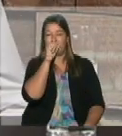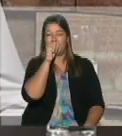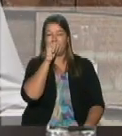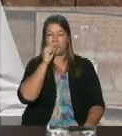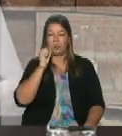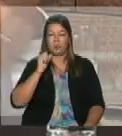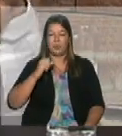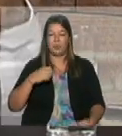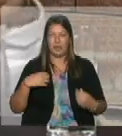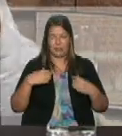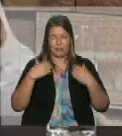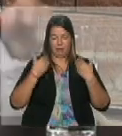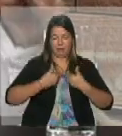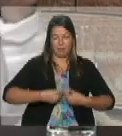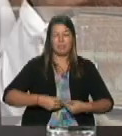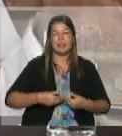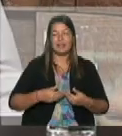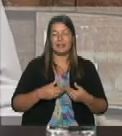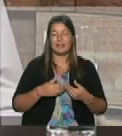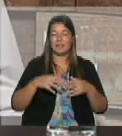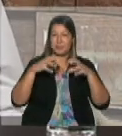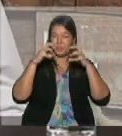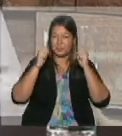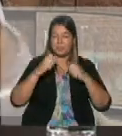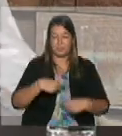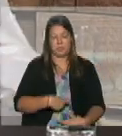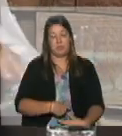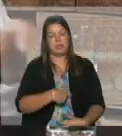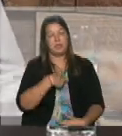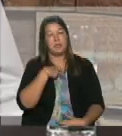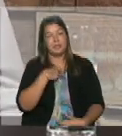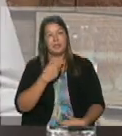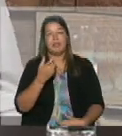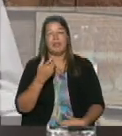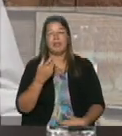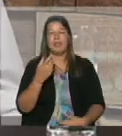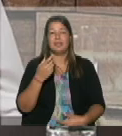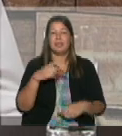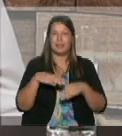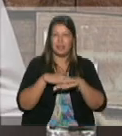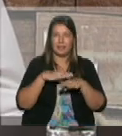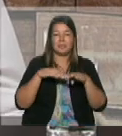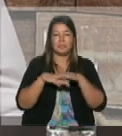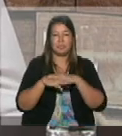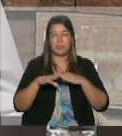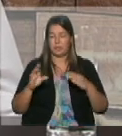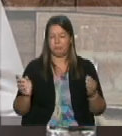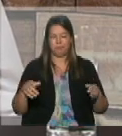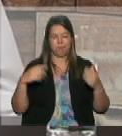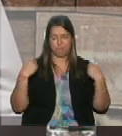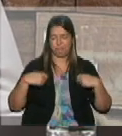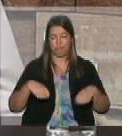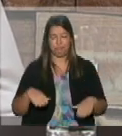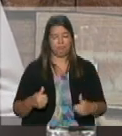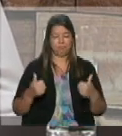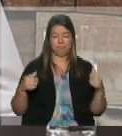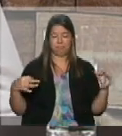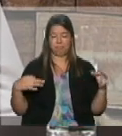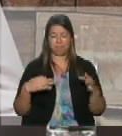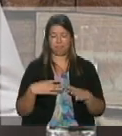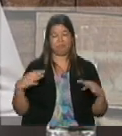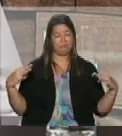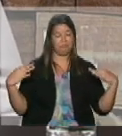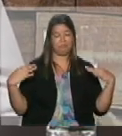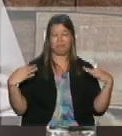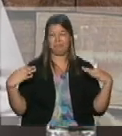né, escura, uma gravata, aquele sapato plataforma, e eu botei aquilo achando que eu estava abafando,